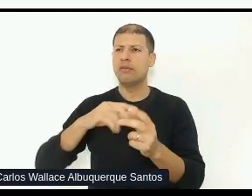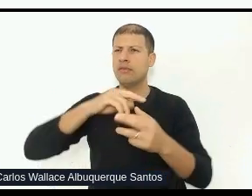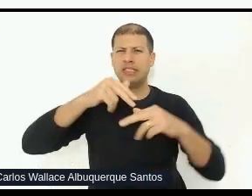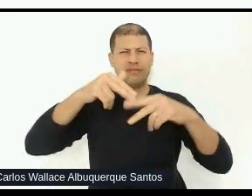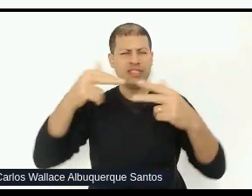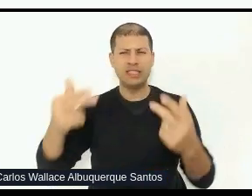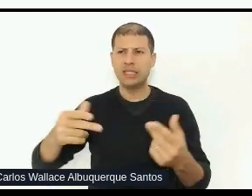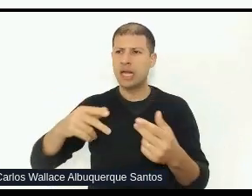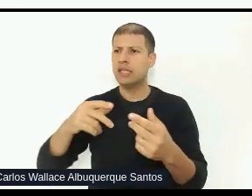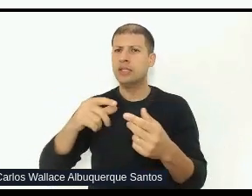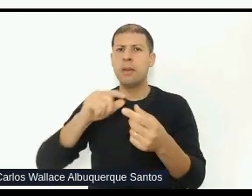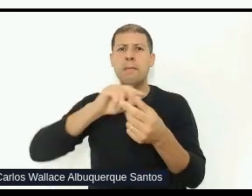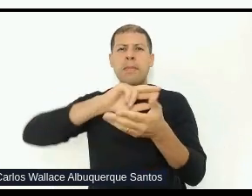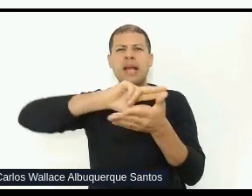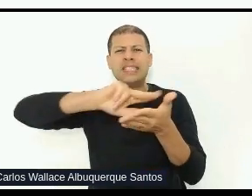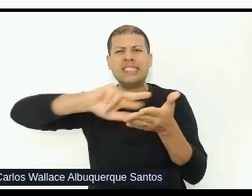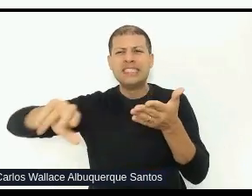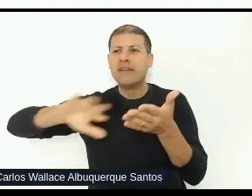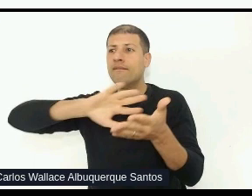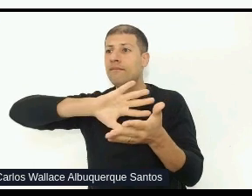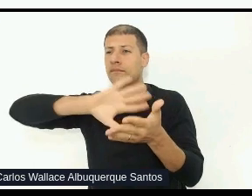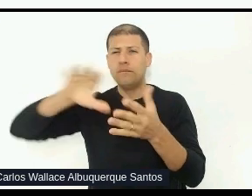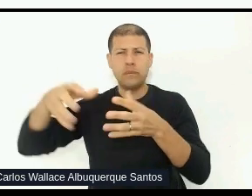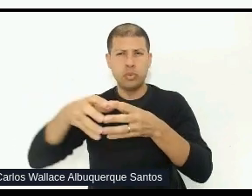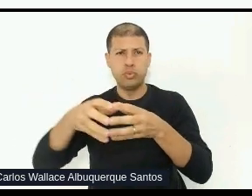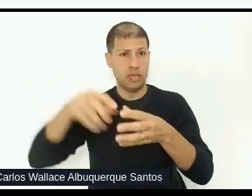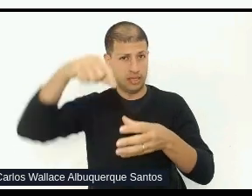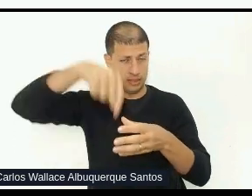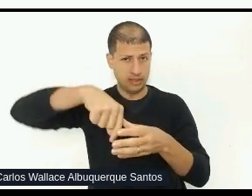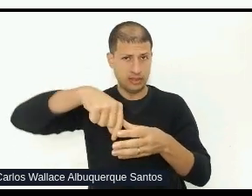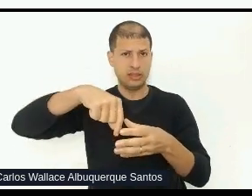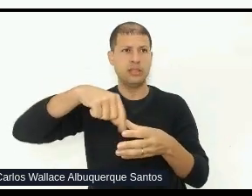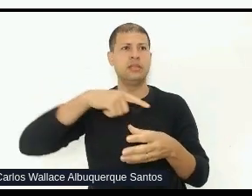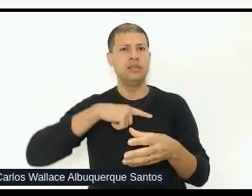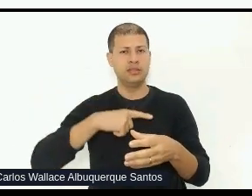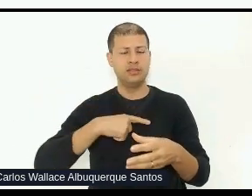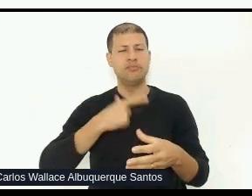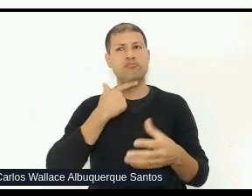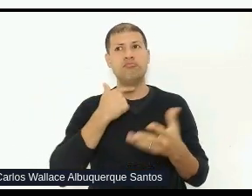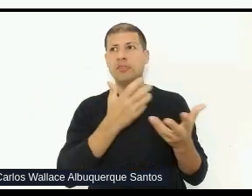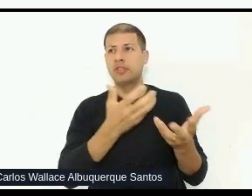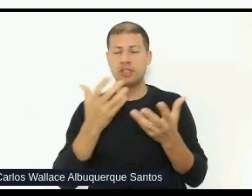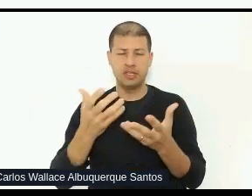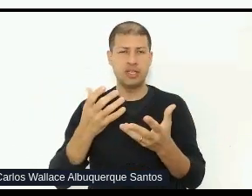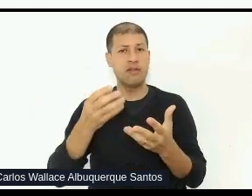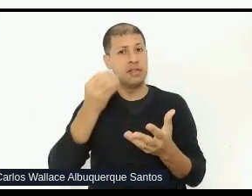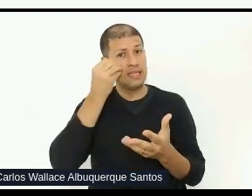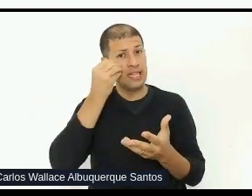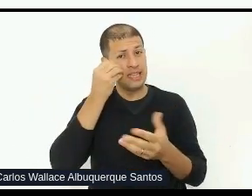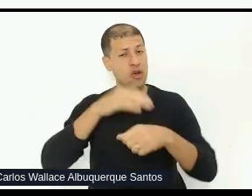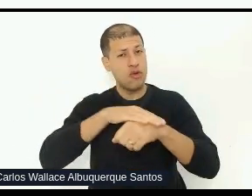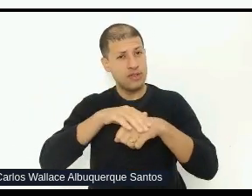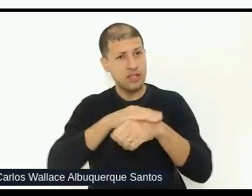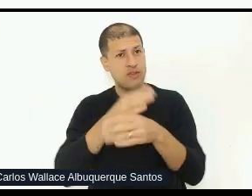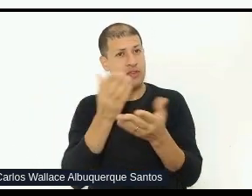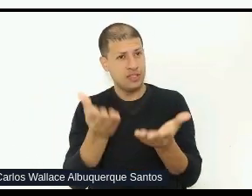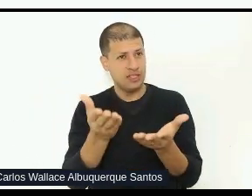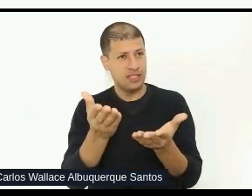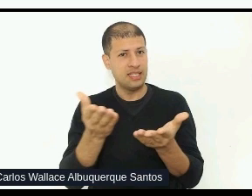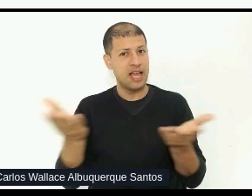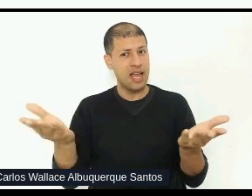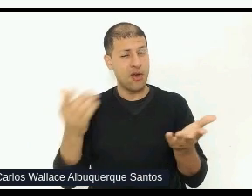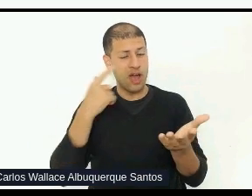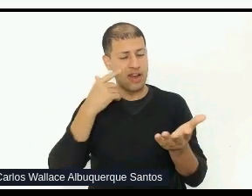surgem dentro da própria realização do evento. Essa é a motivação da gente e a gente vai tentar conversar com vocês a partir desse cenário.